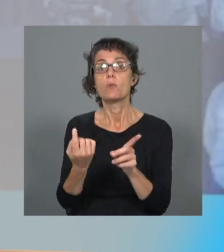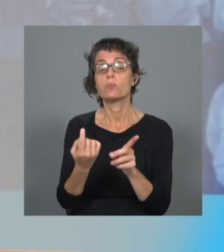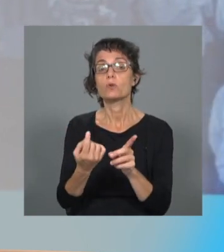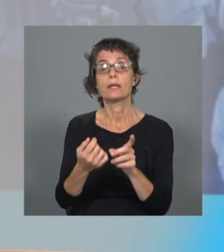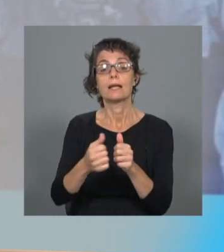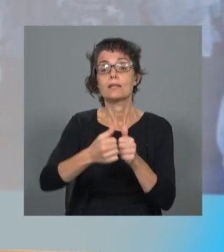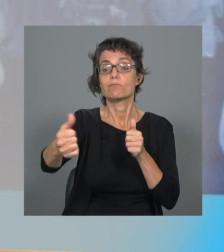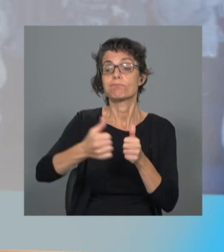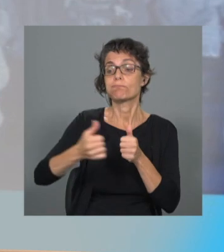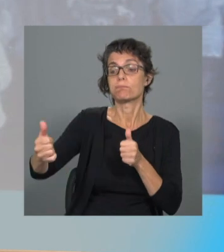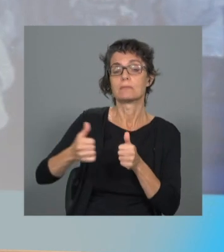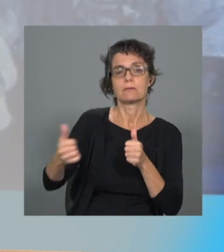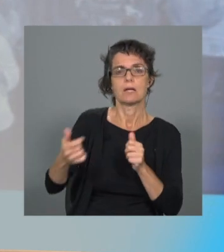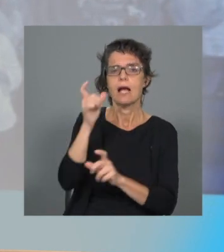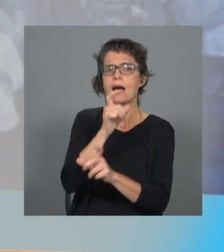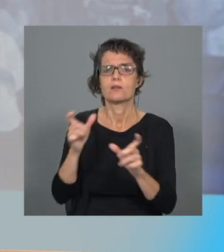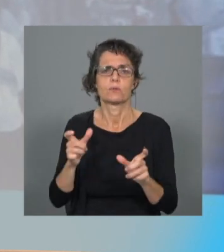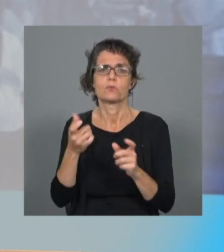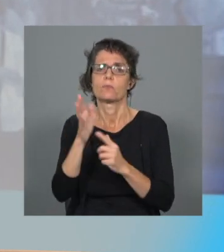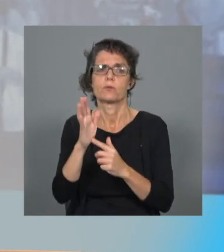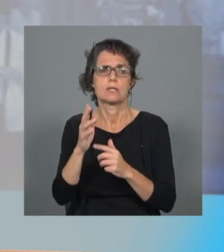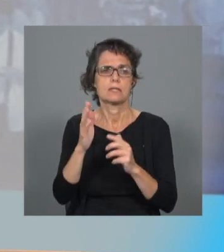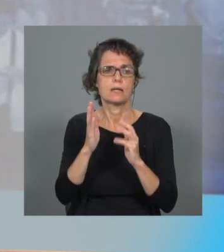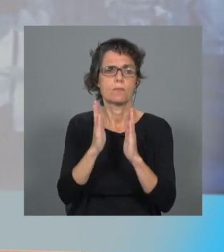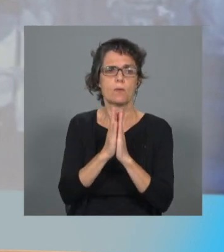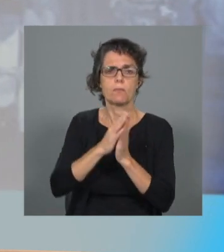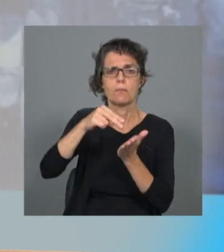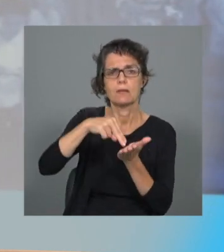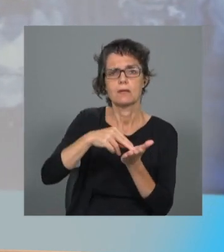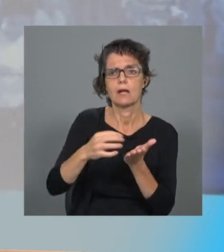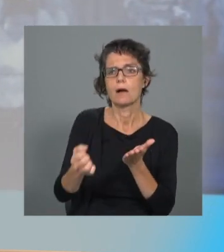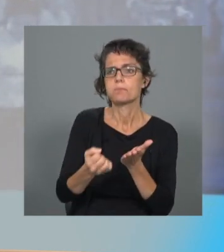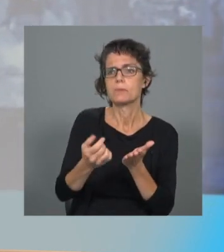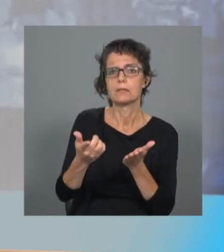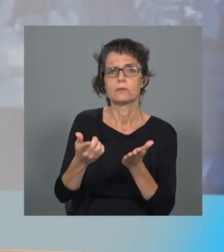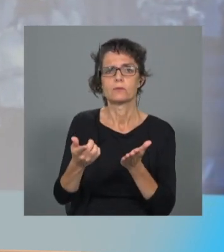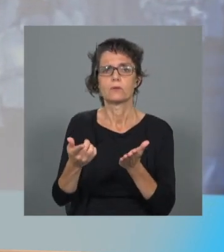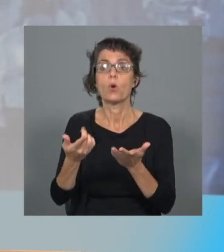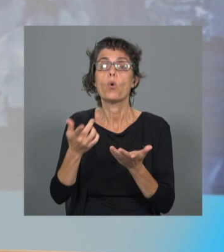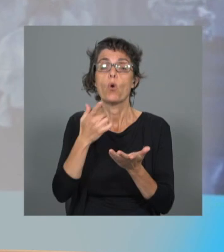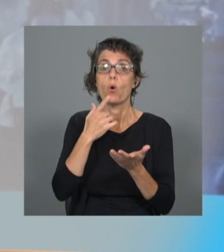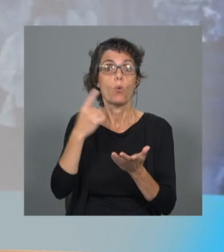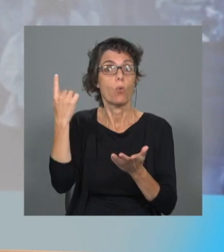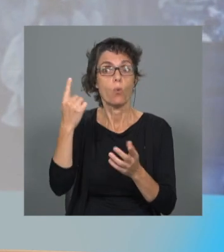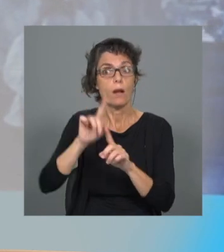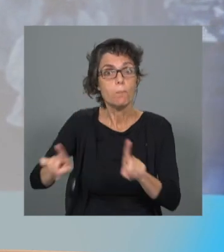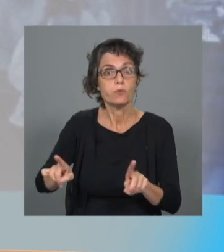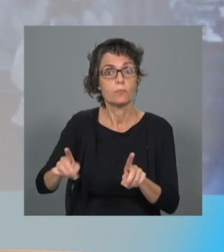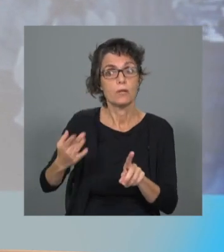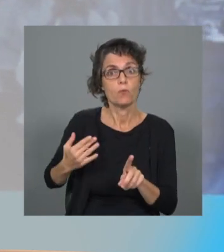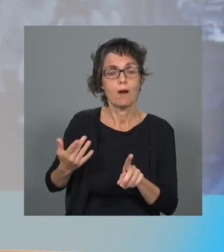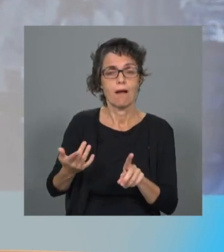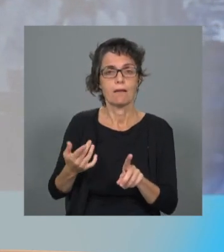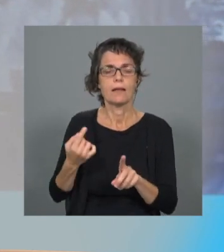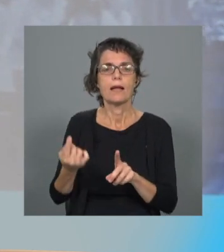pessoas irem à missa, de não poderem cumprir o seu preceito, sem querer ser injusto, mas para muitas pessoas provavelmente era apenas